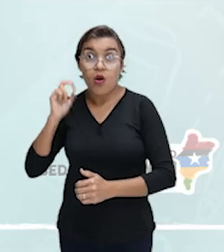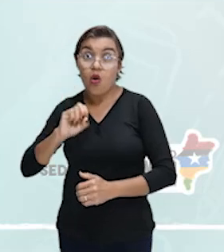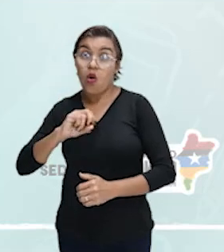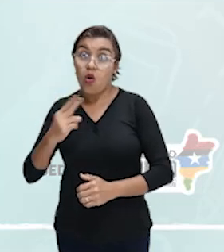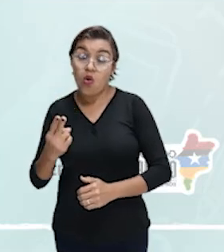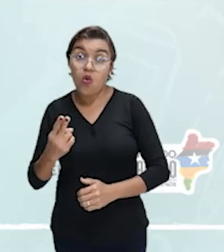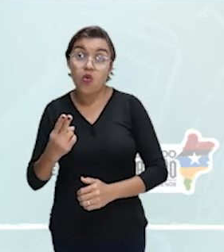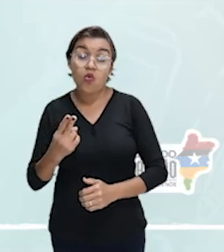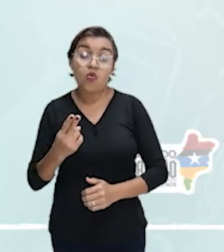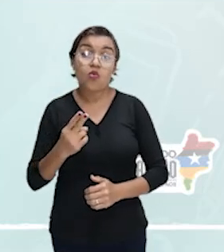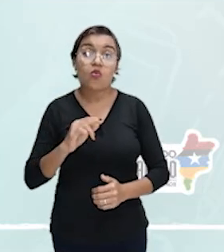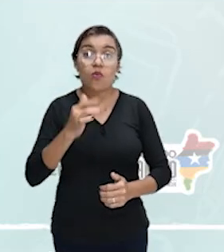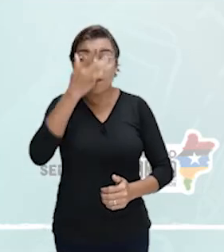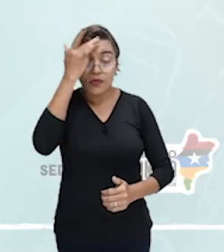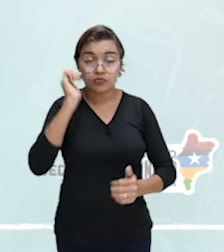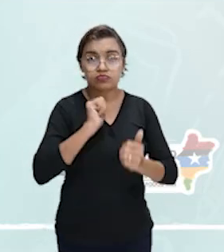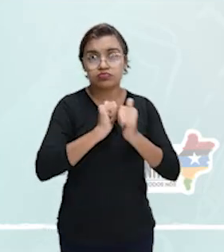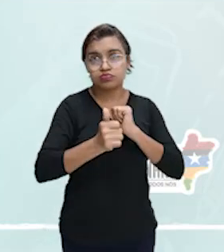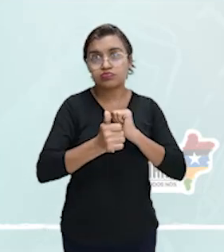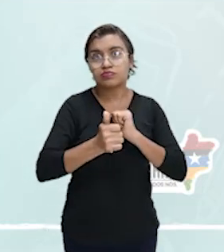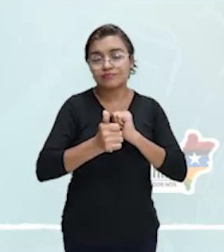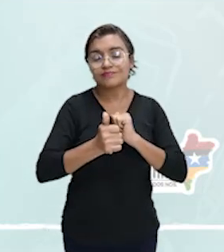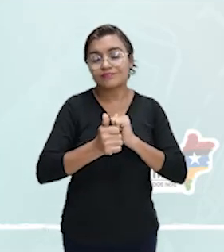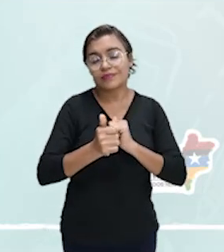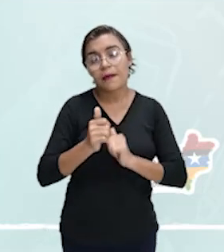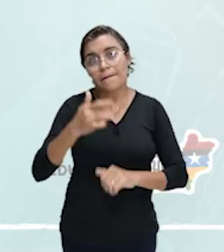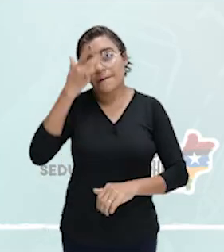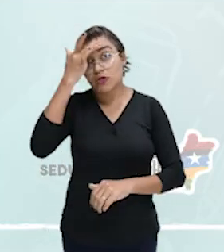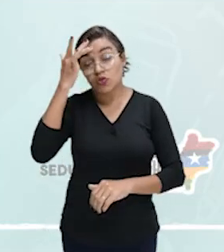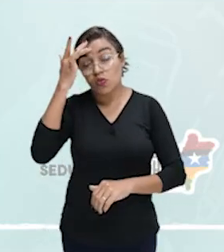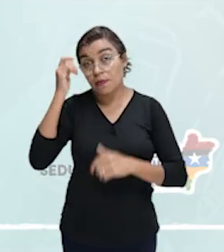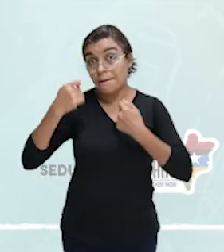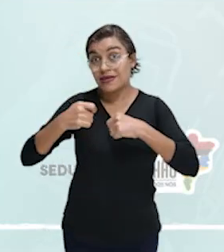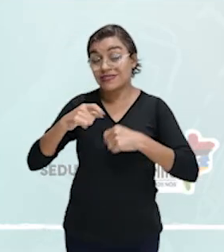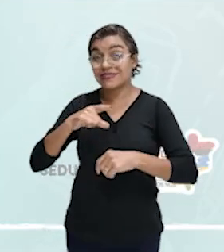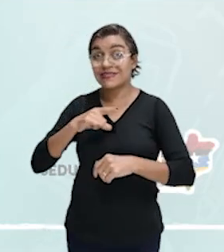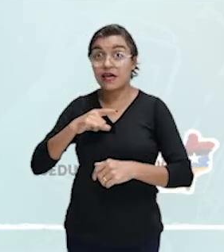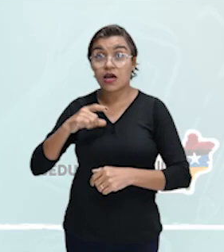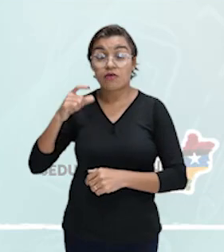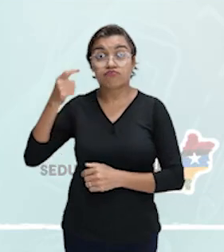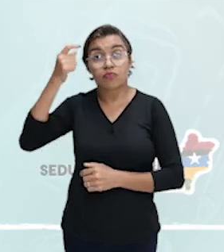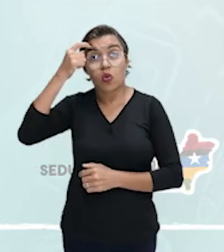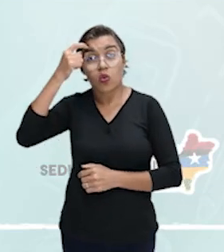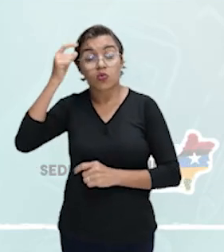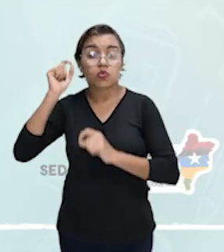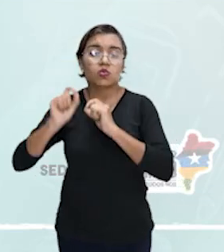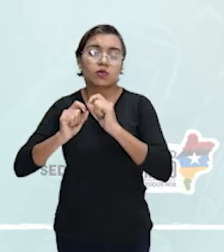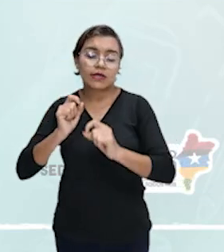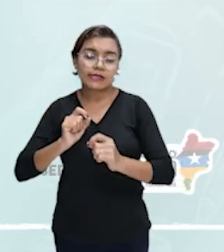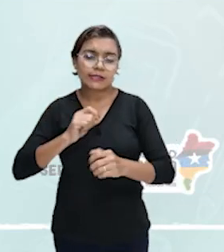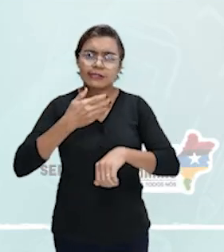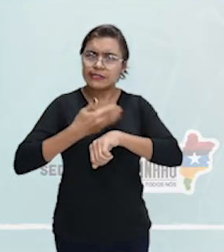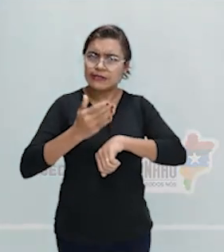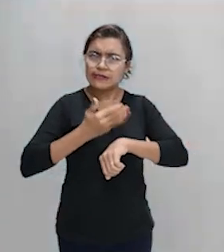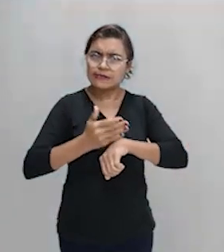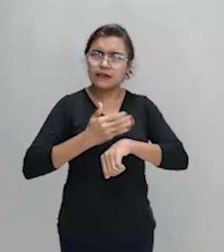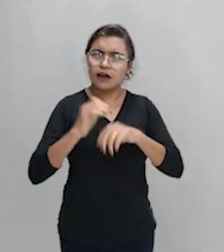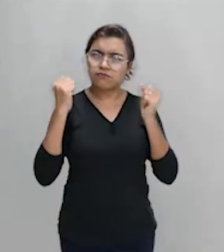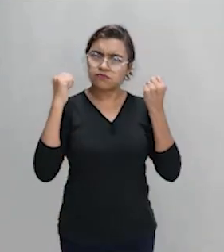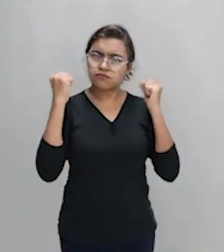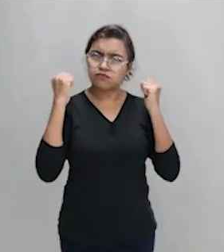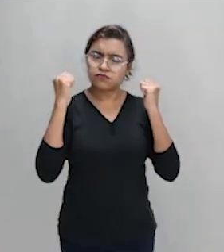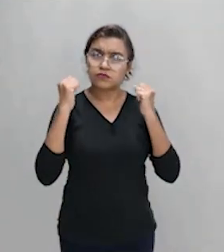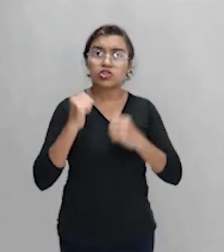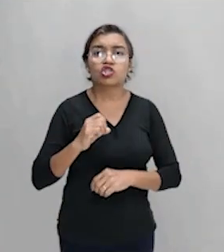indivíduo e atleta, para que as pessoas tenham a consciência, para que vocês tenham essa consciência de que treinar não